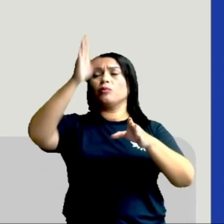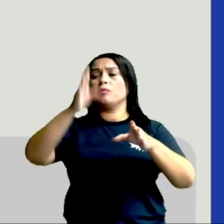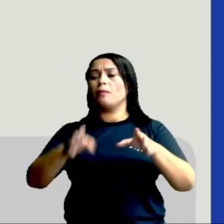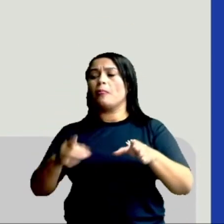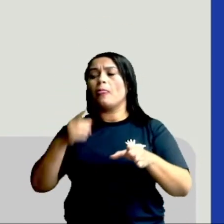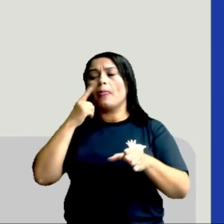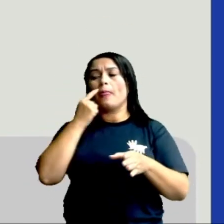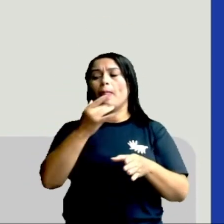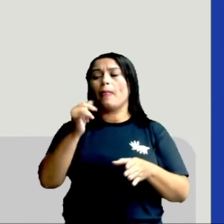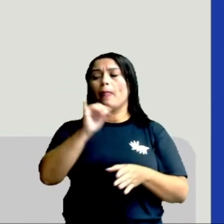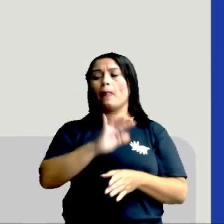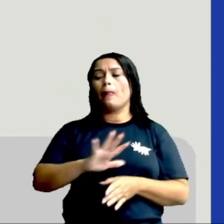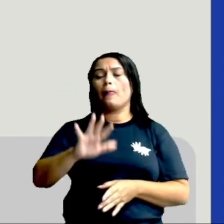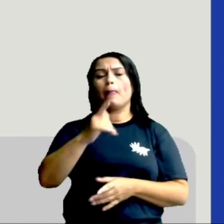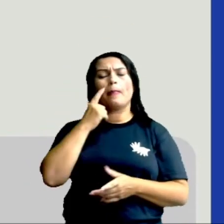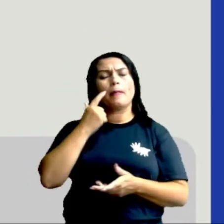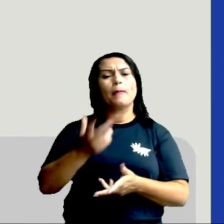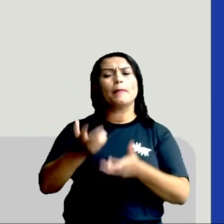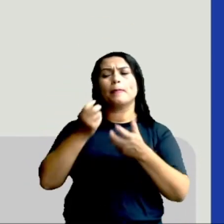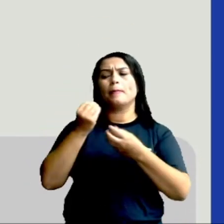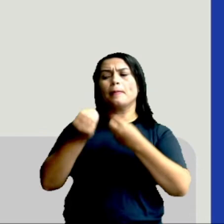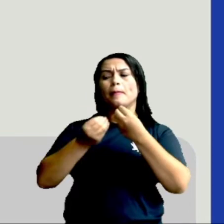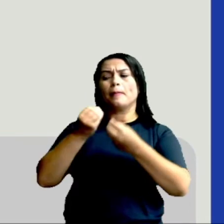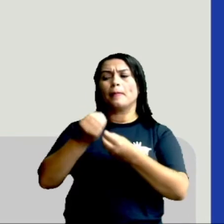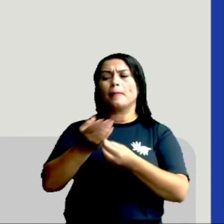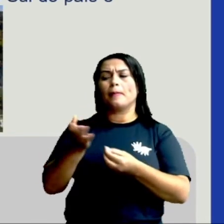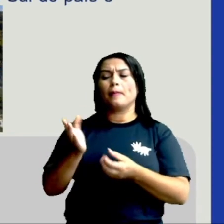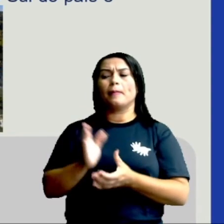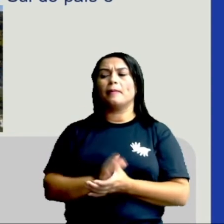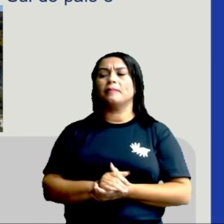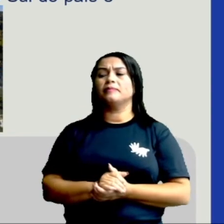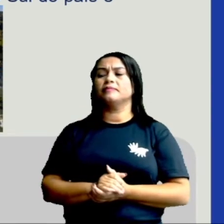para vocês terem uma noção de como é.